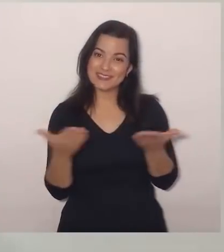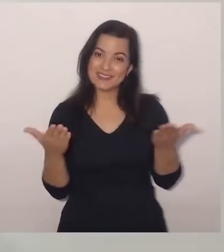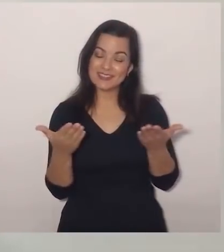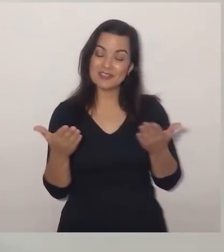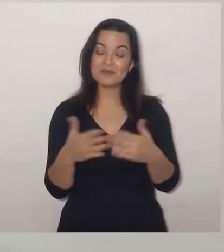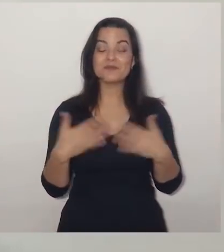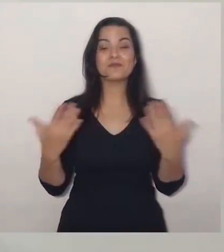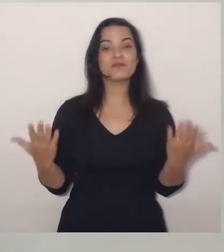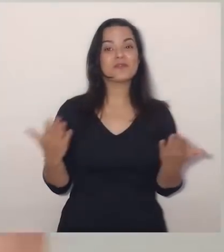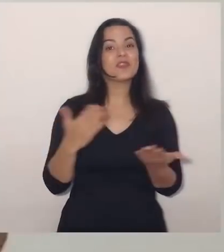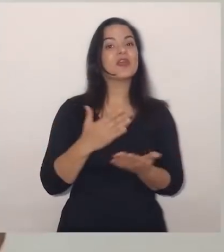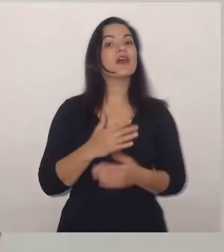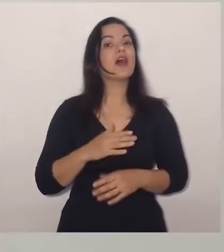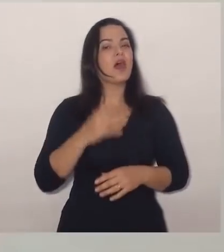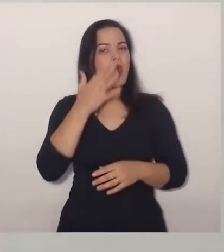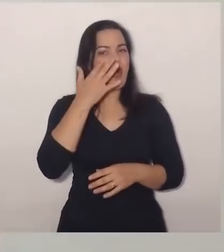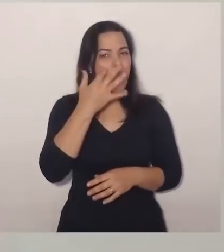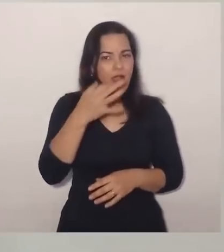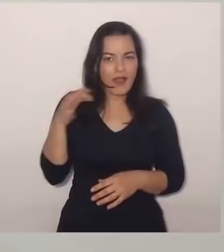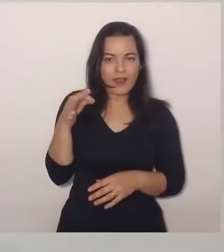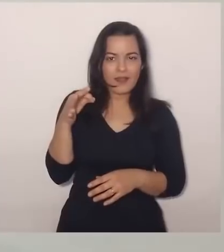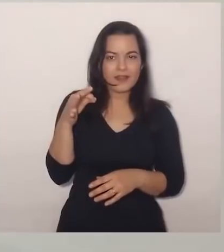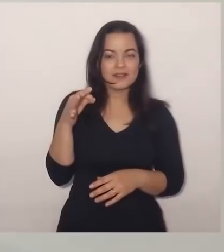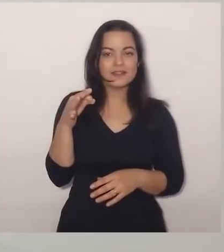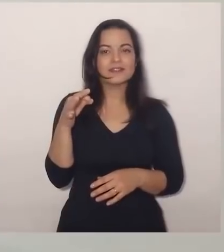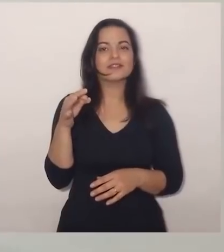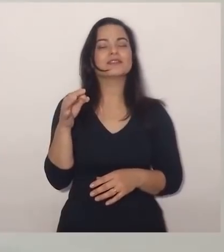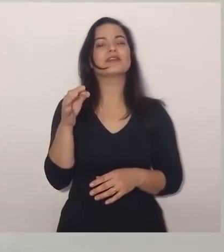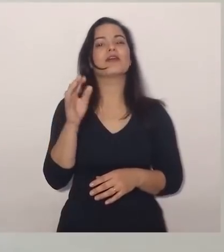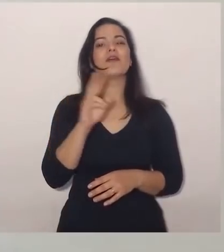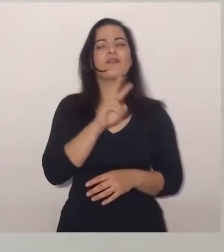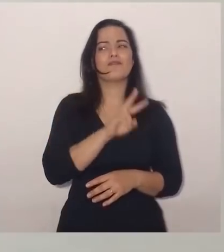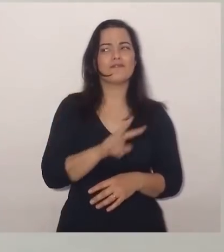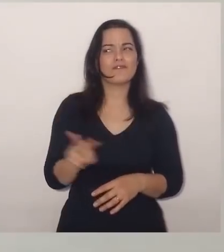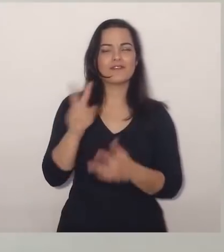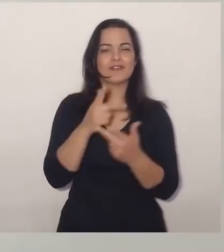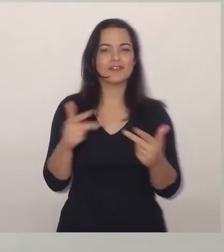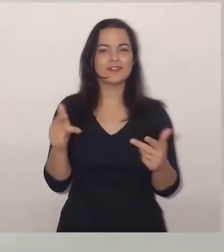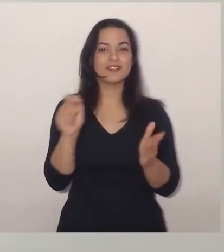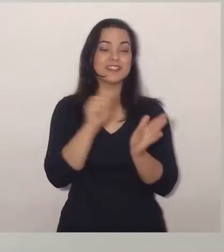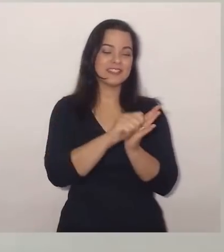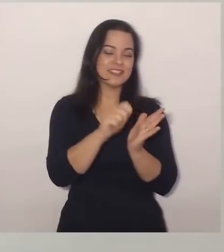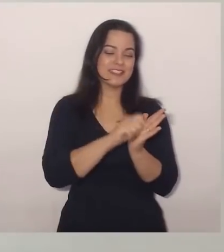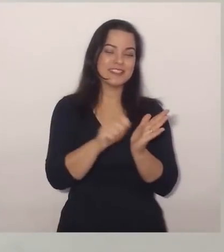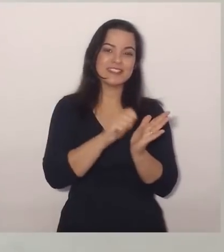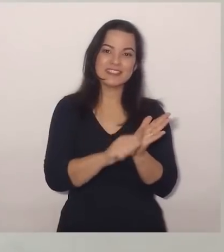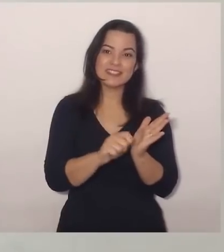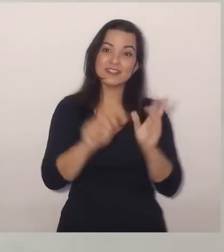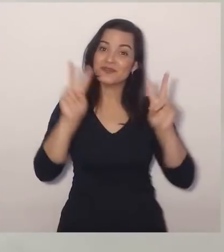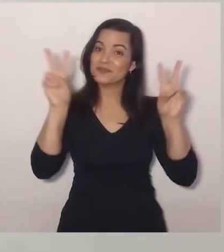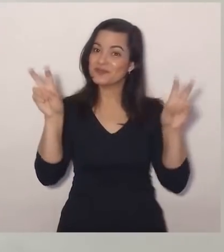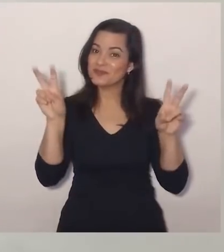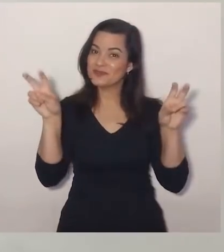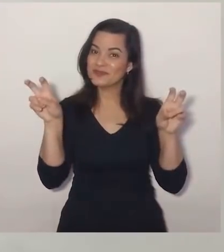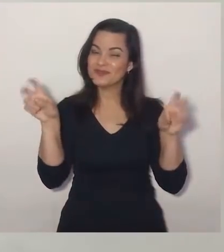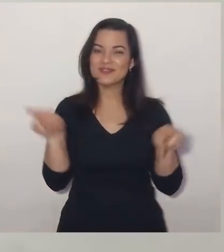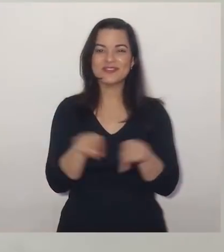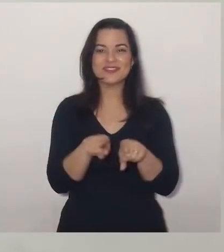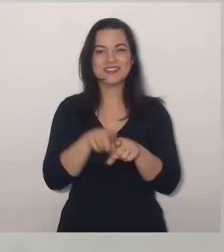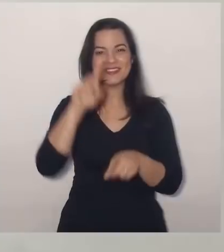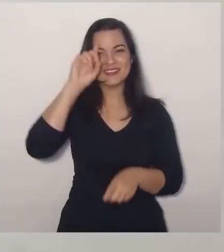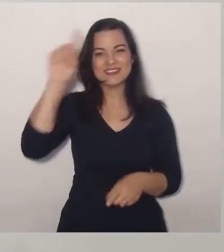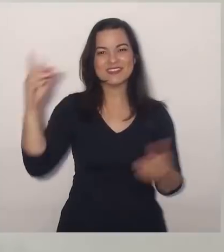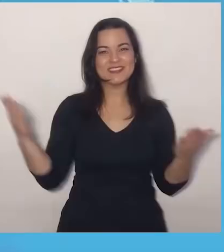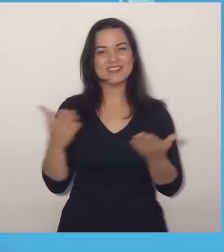agora. Então, comecem observando com atenção e registrando no seu caderno o nosso tema e a data